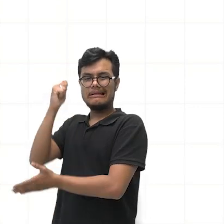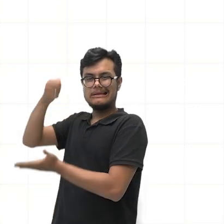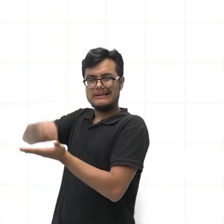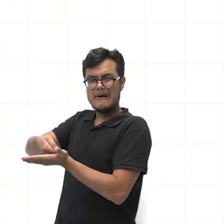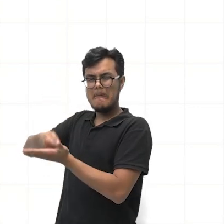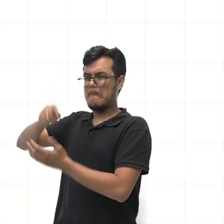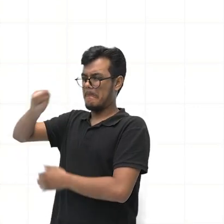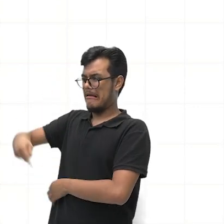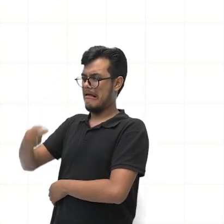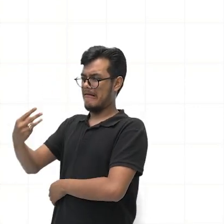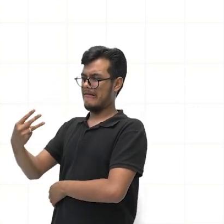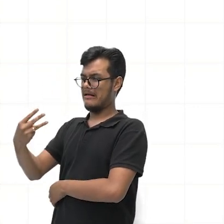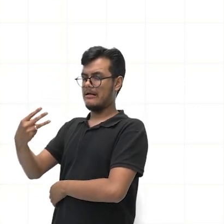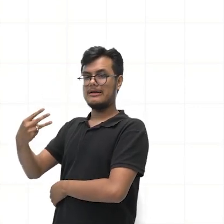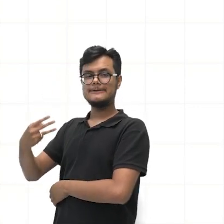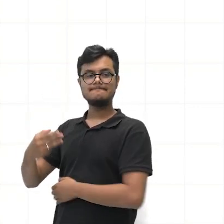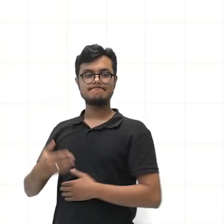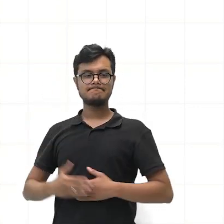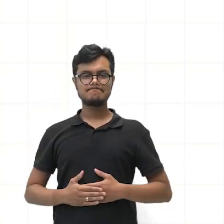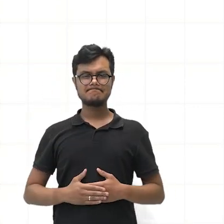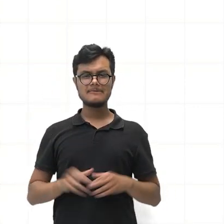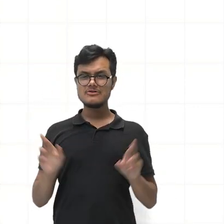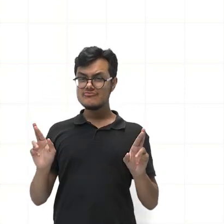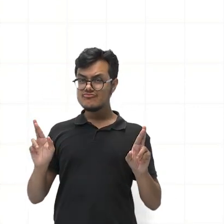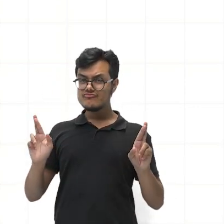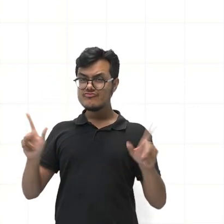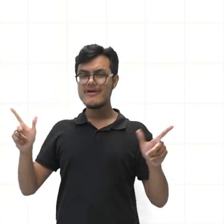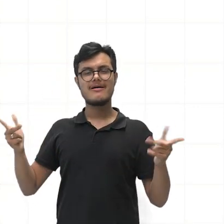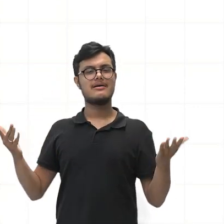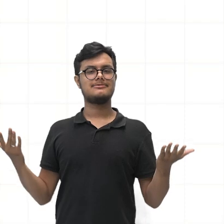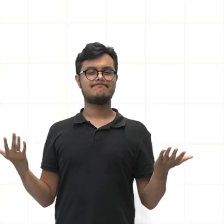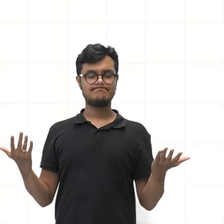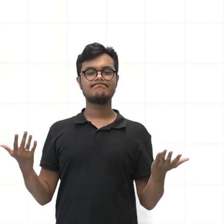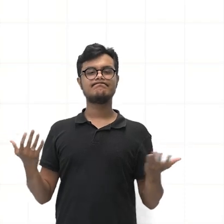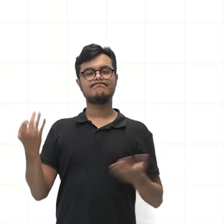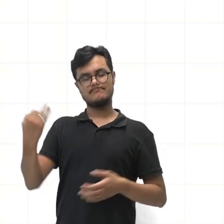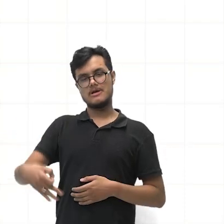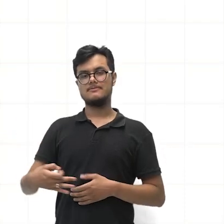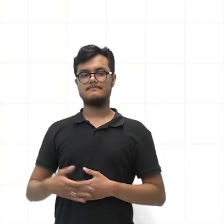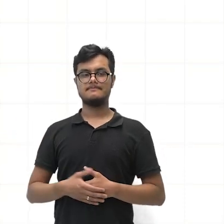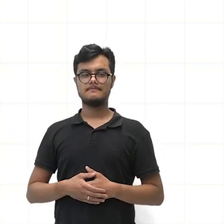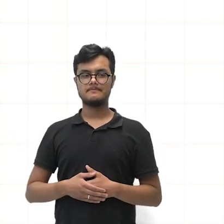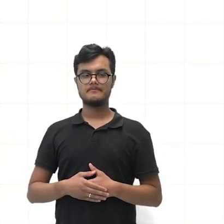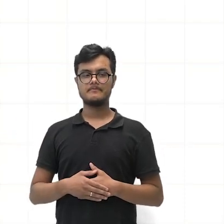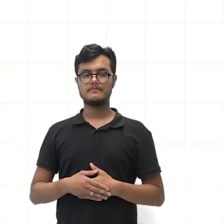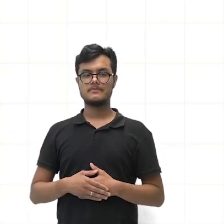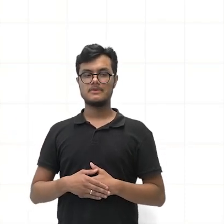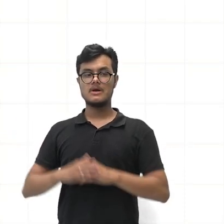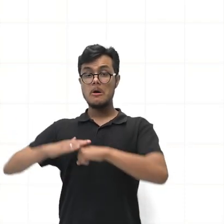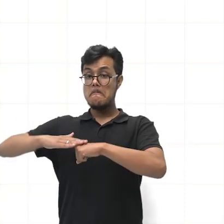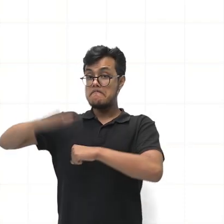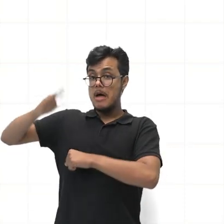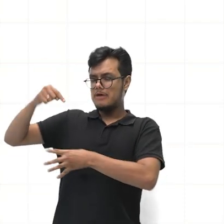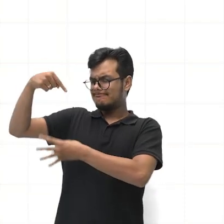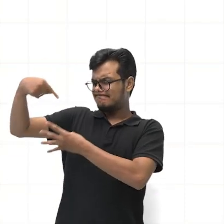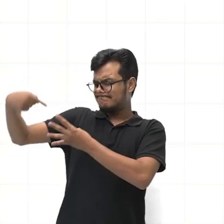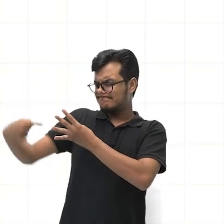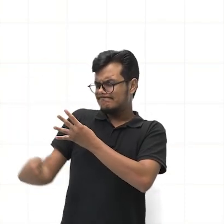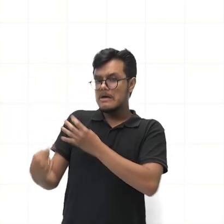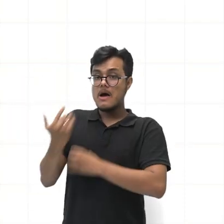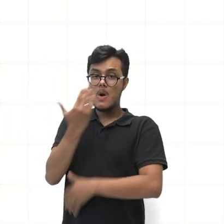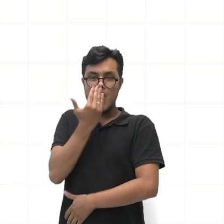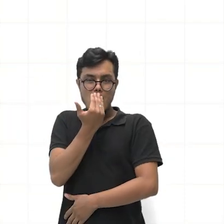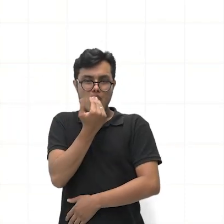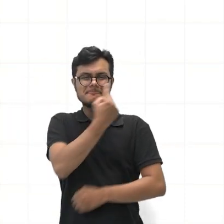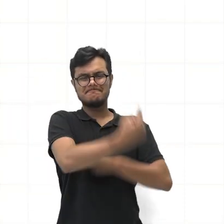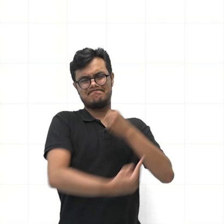52,23. Estão vendo aqui a diferença de preços aqui? Conseguem observar o quanto aumentou os alimentos nesses 2